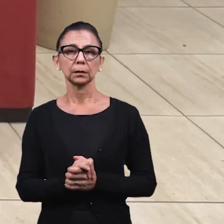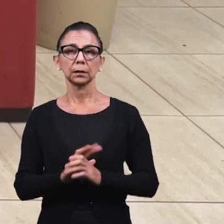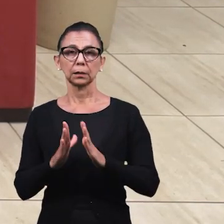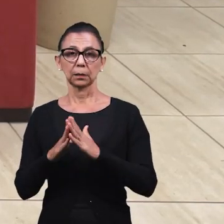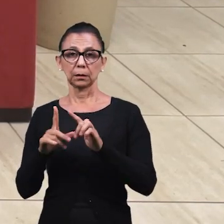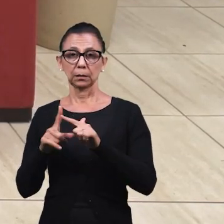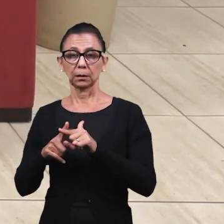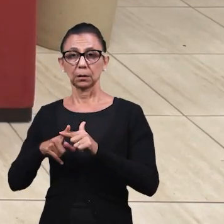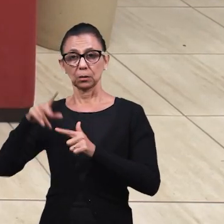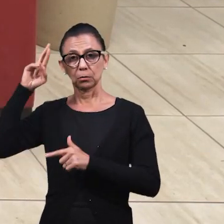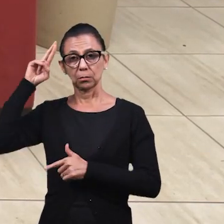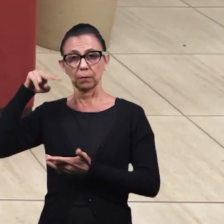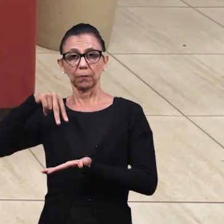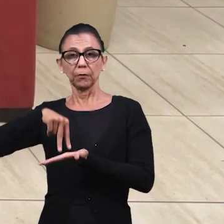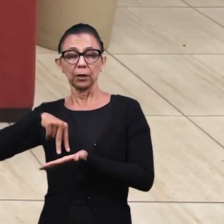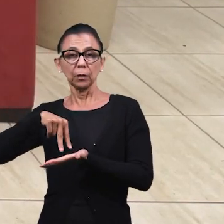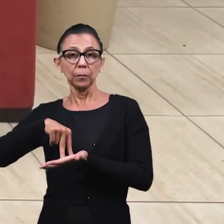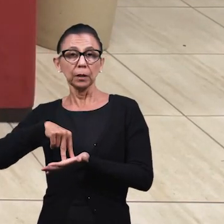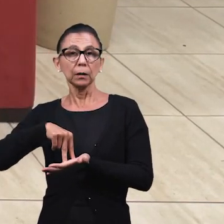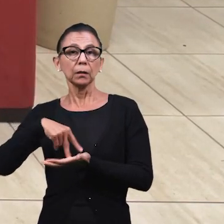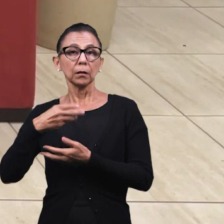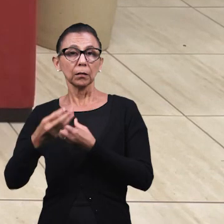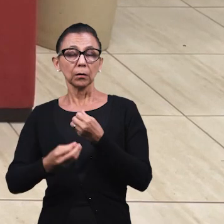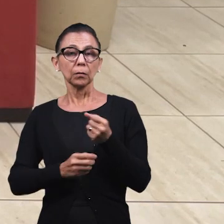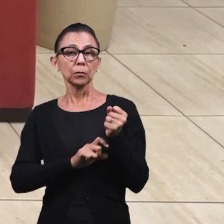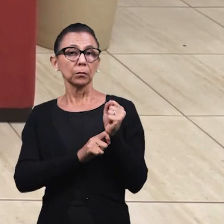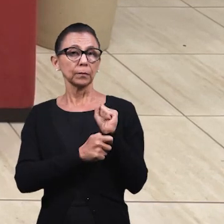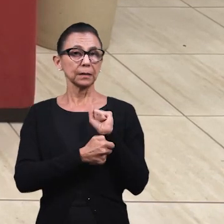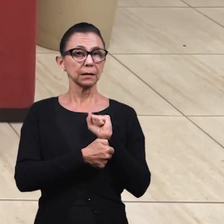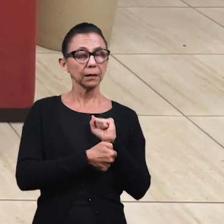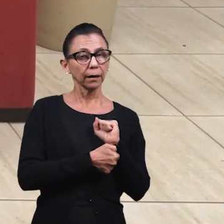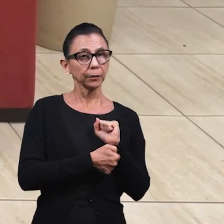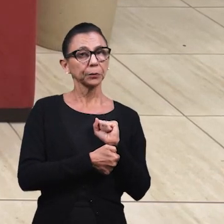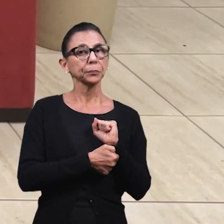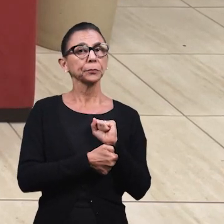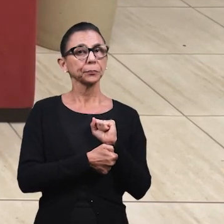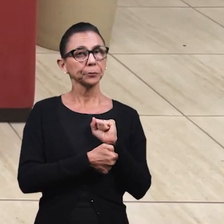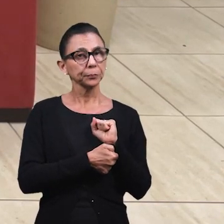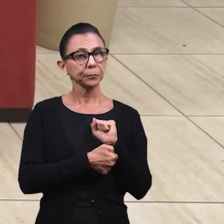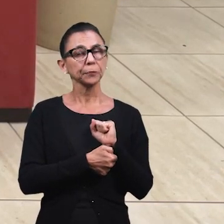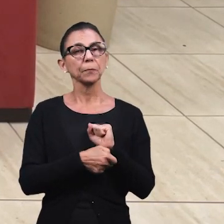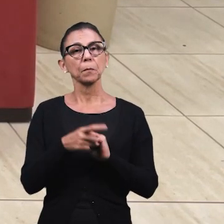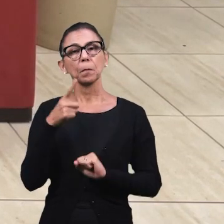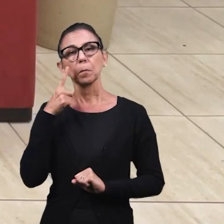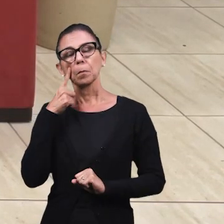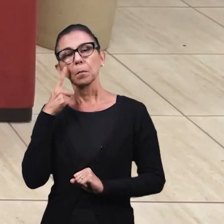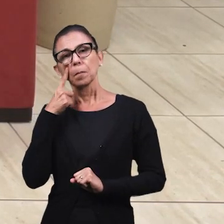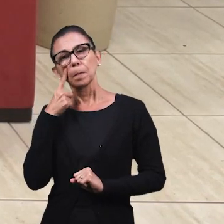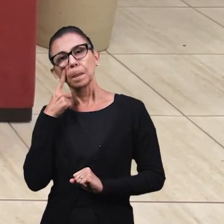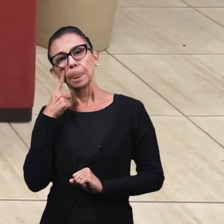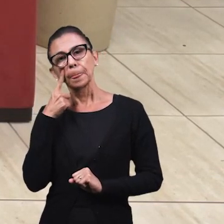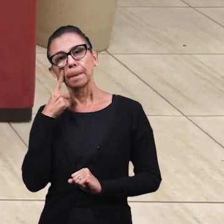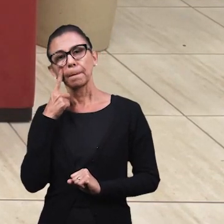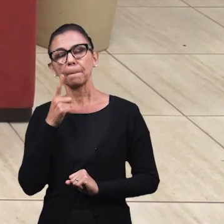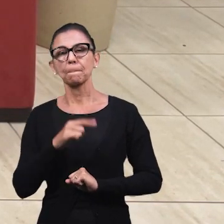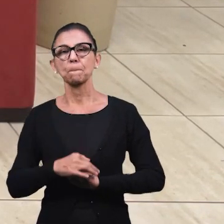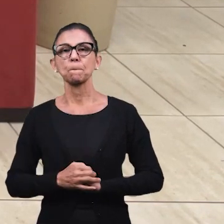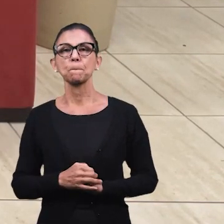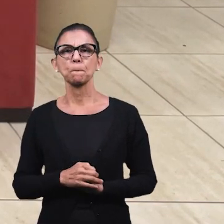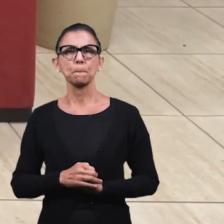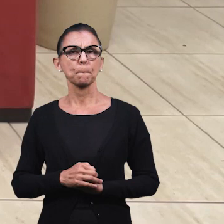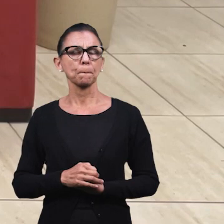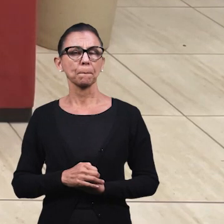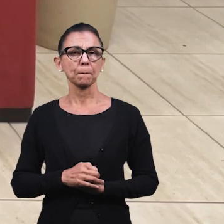Igreja do Senhor tem sido firmada, né, sobre estes mistérios que têm sustentado a vida da Igreja. Né? Nós vemos aí